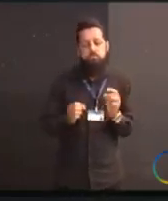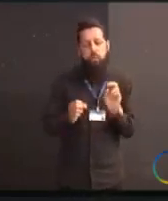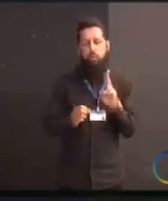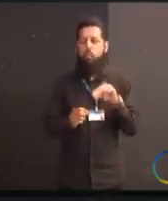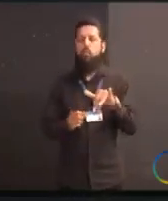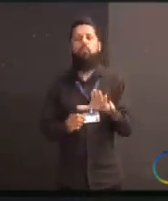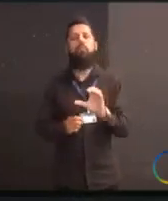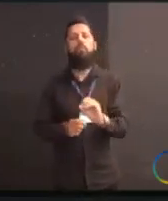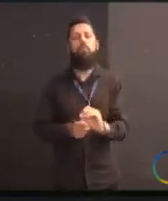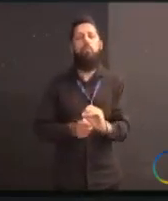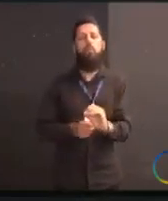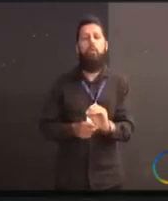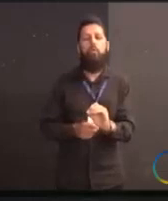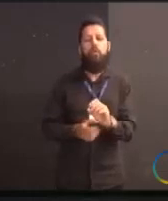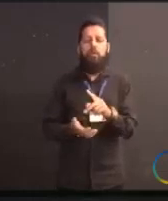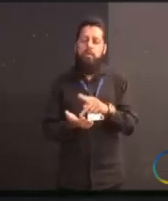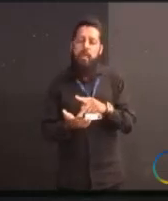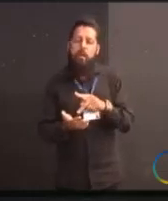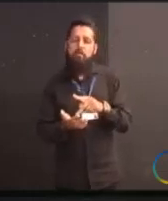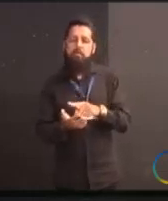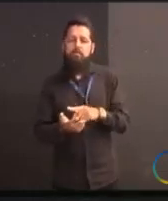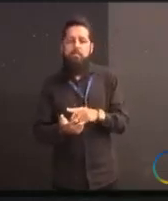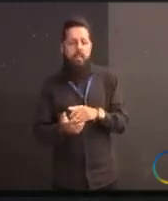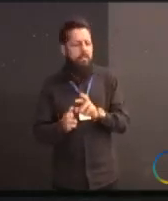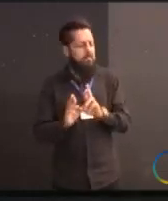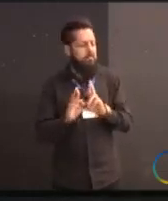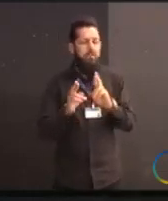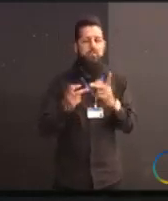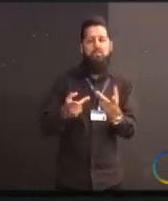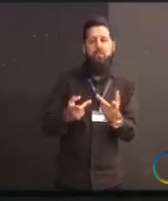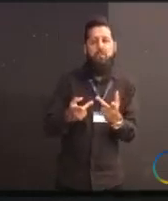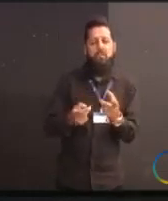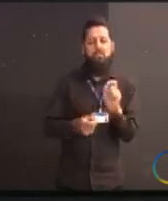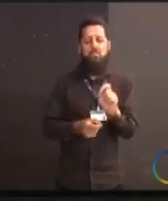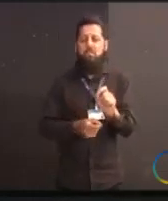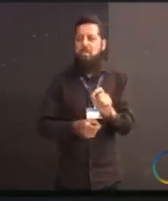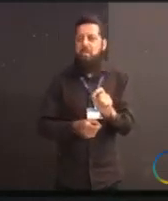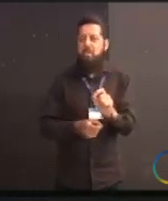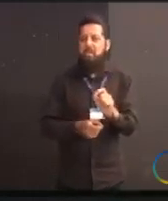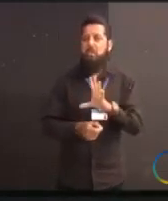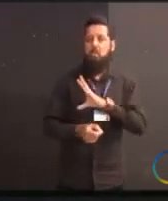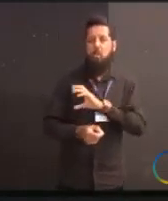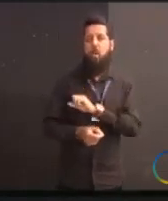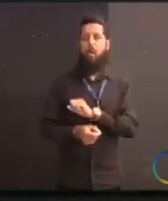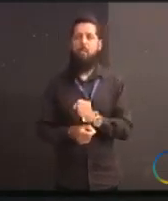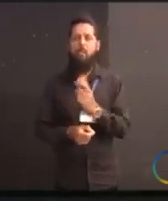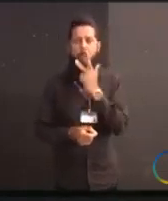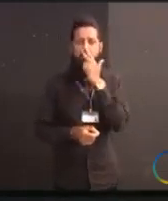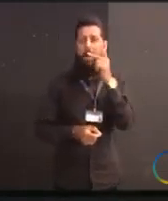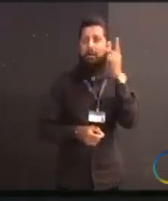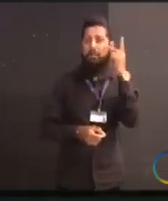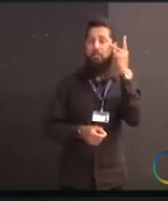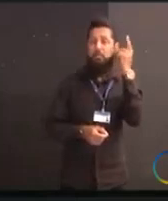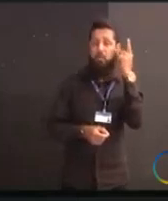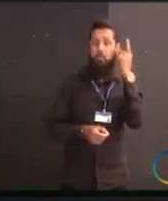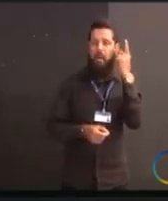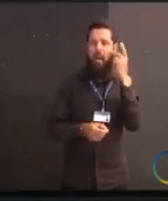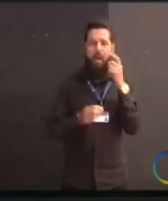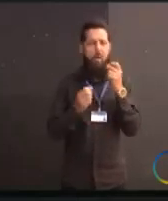é pela anormalidade que todo amor é normal. Não é estranho ser